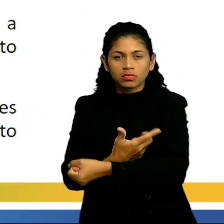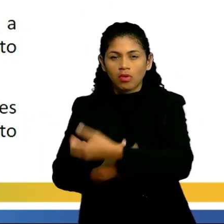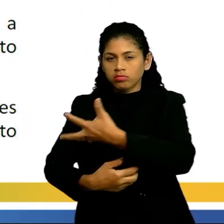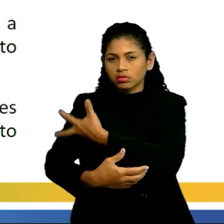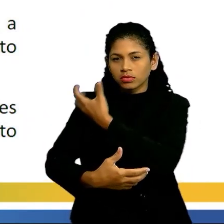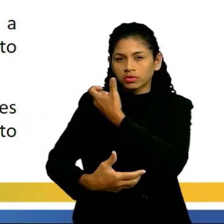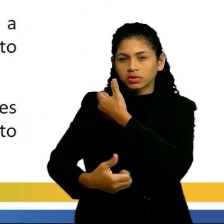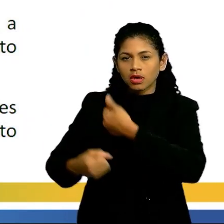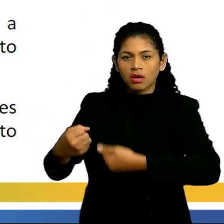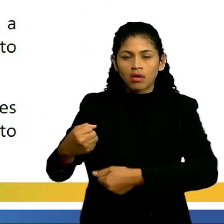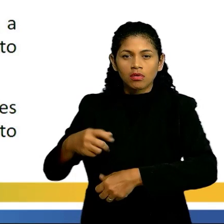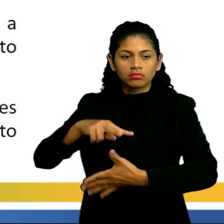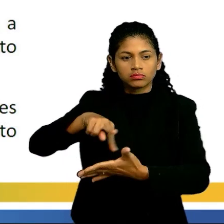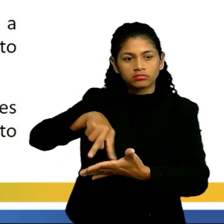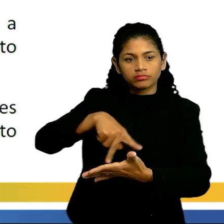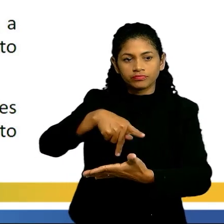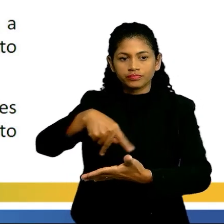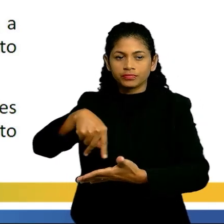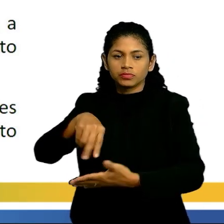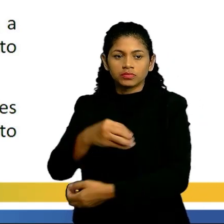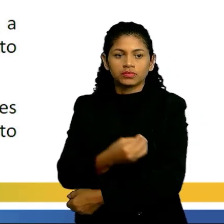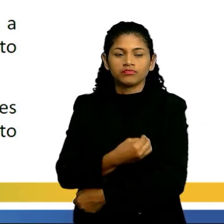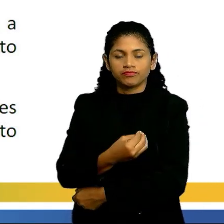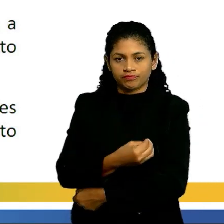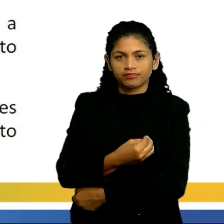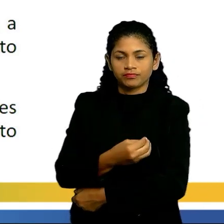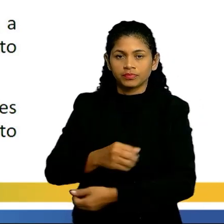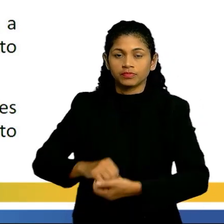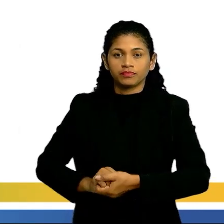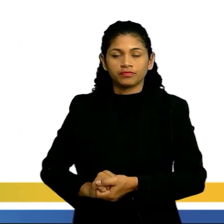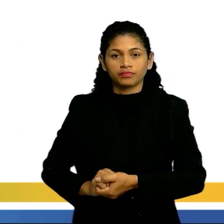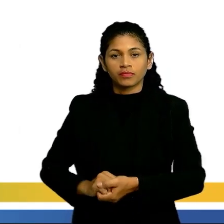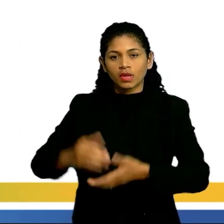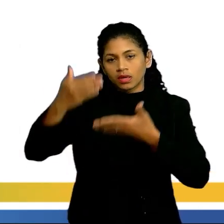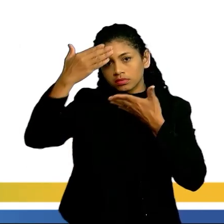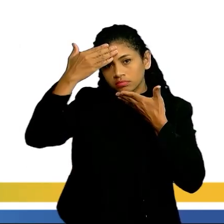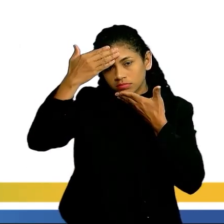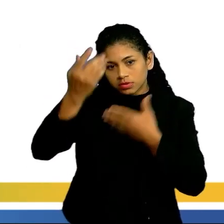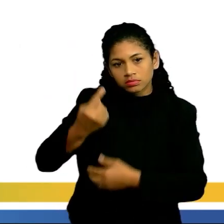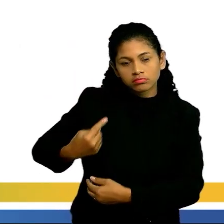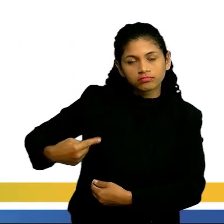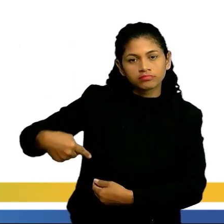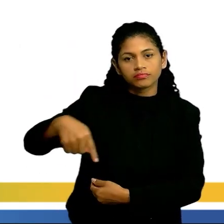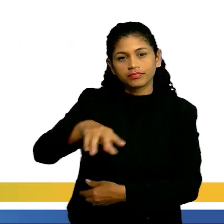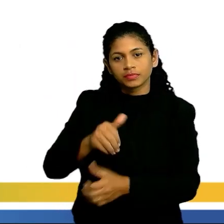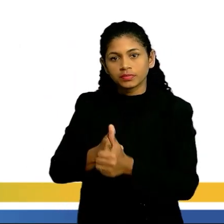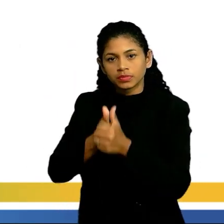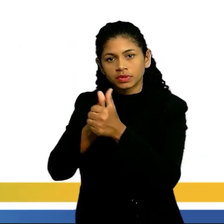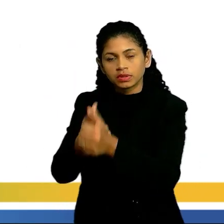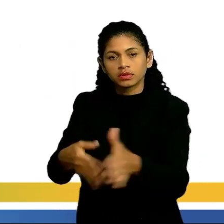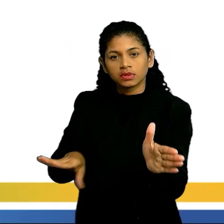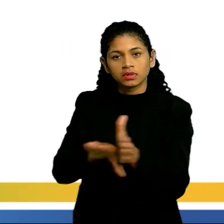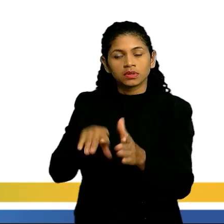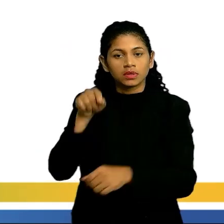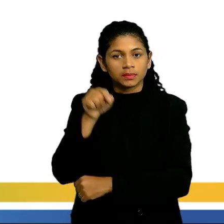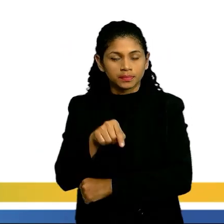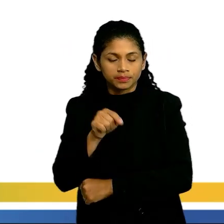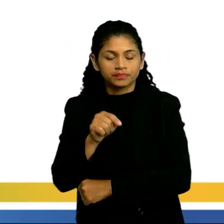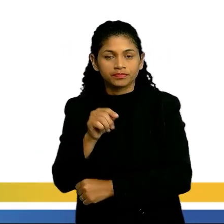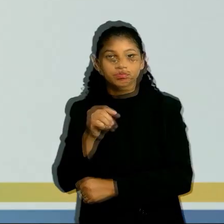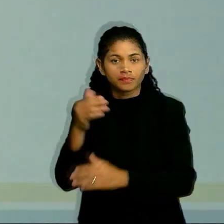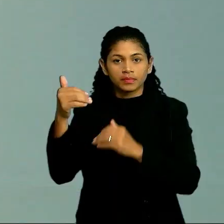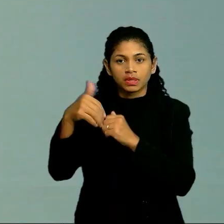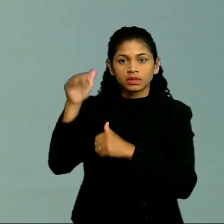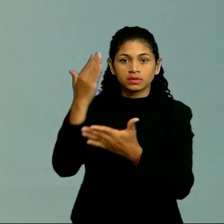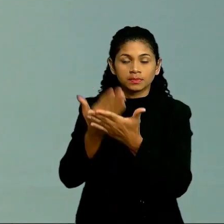corpo. Eu agradeço a todos vocês por terem acompanhado a gente até aqui em mais essa